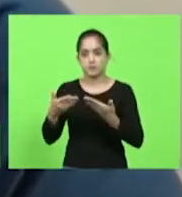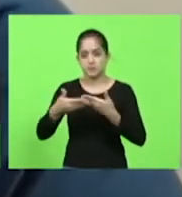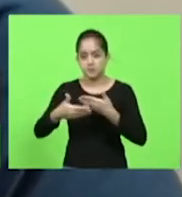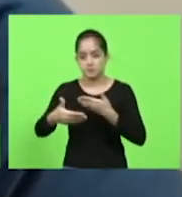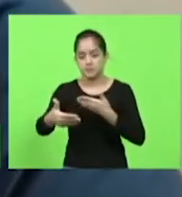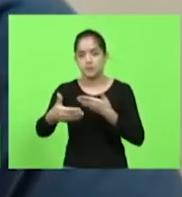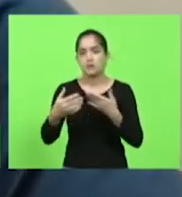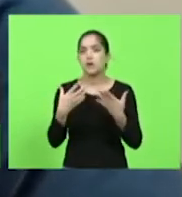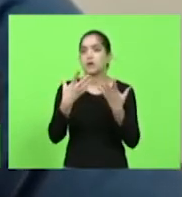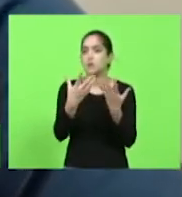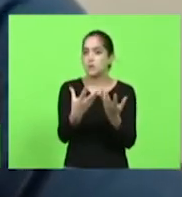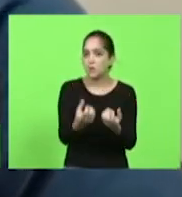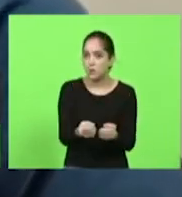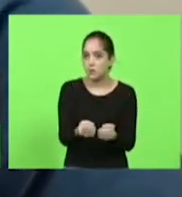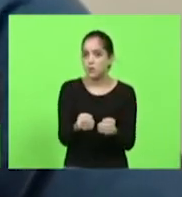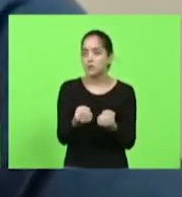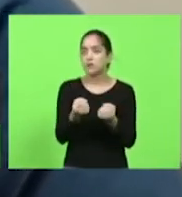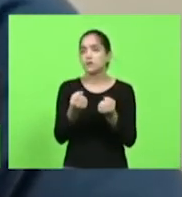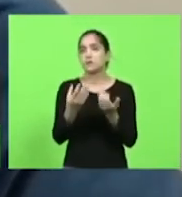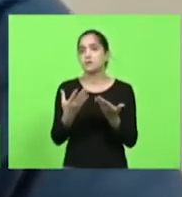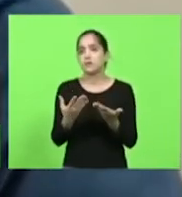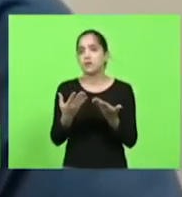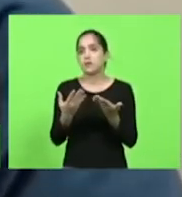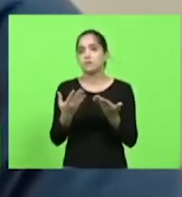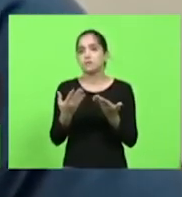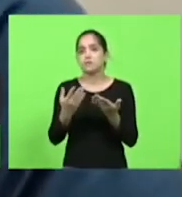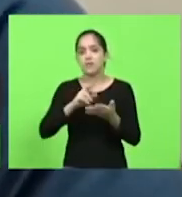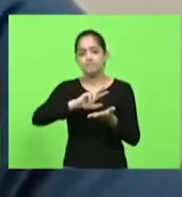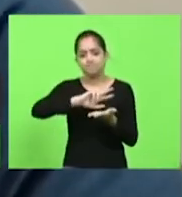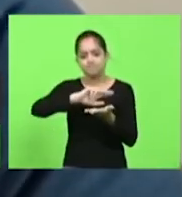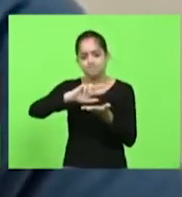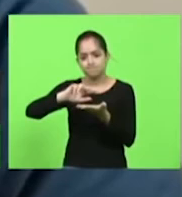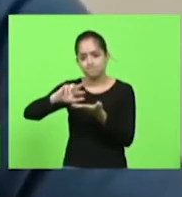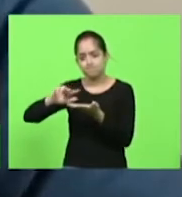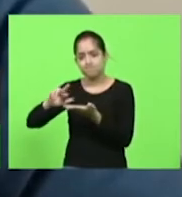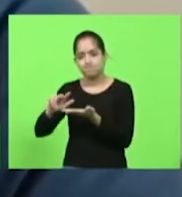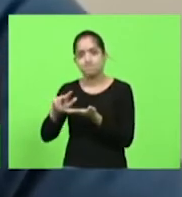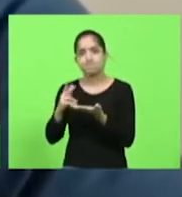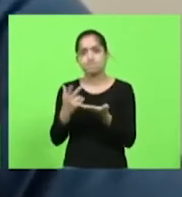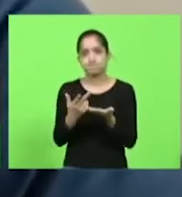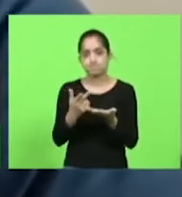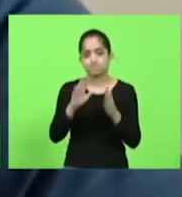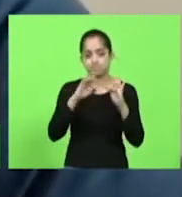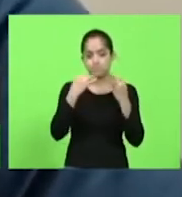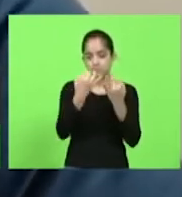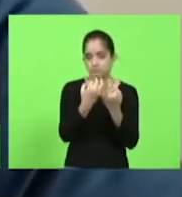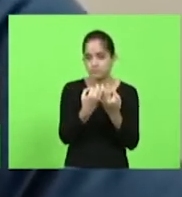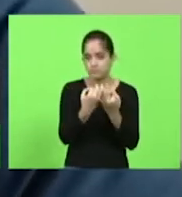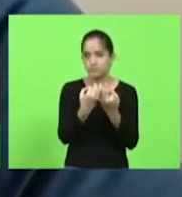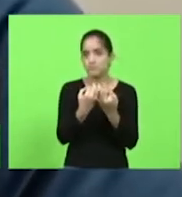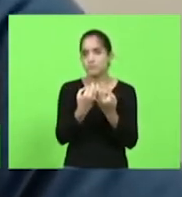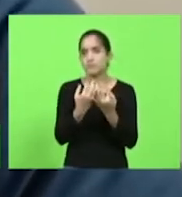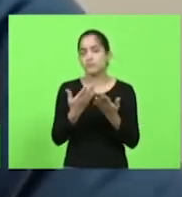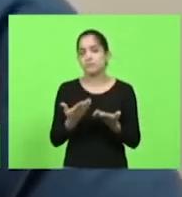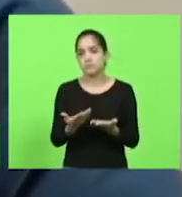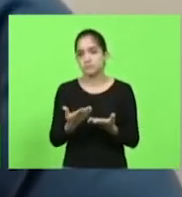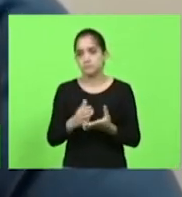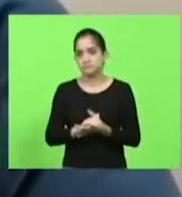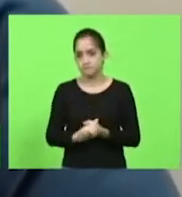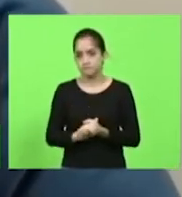acolham com abordagens diferenciadas os familiares das vítimas,